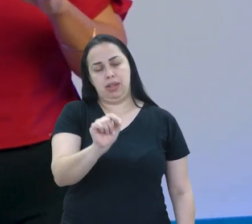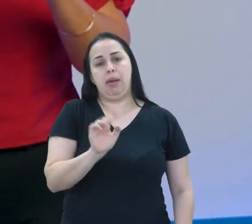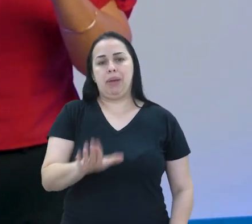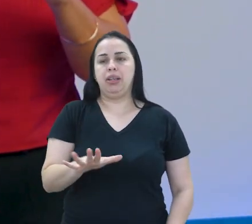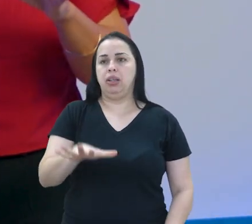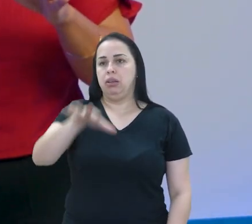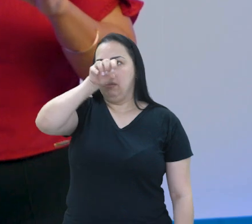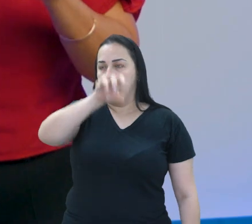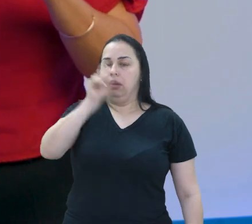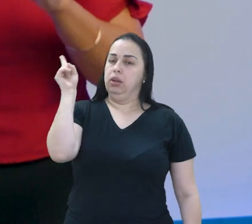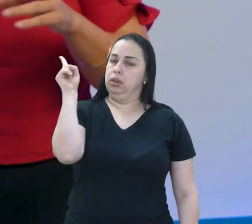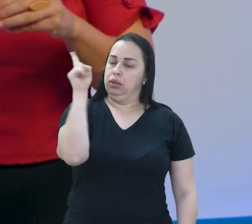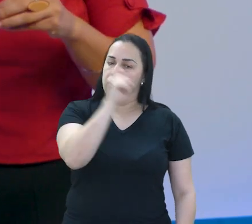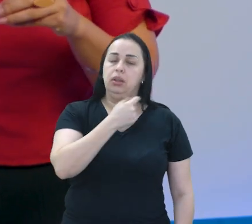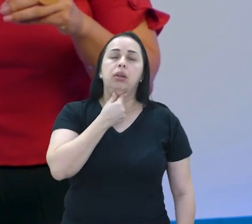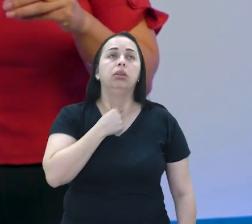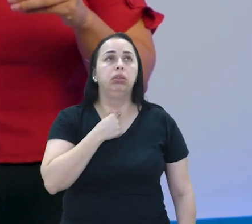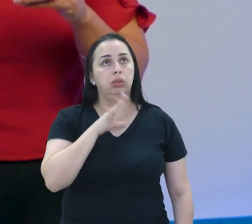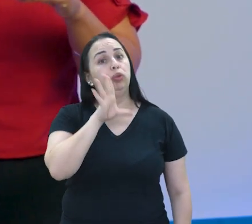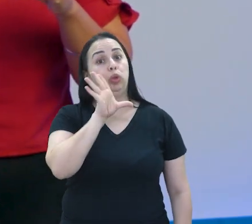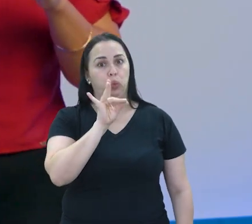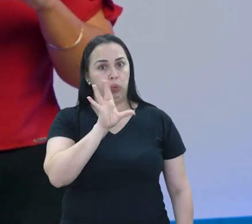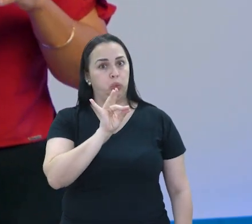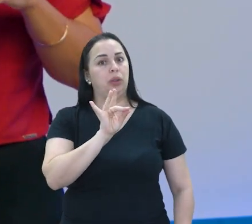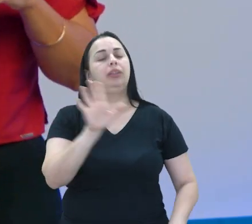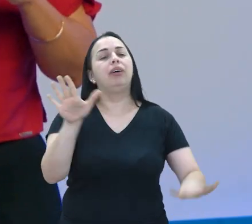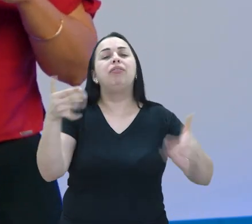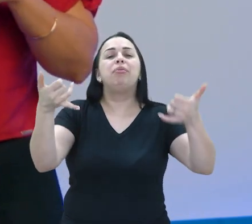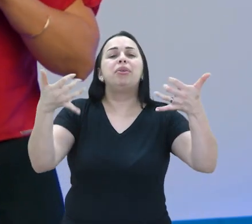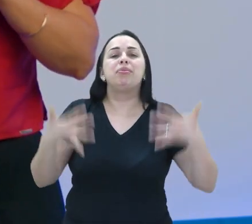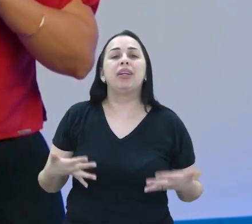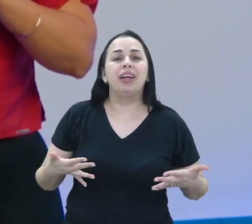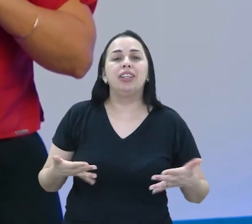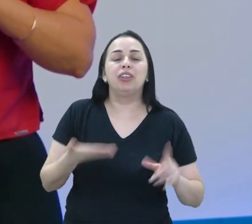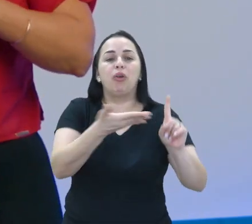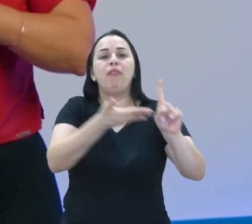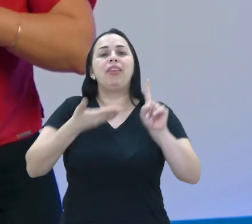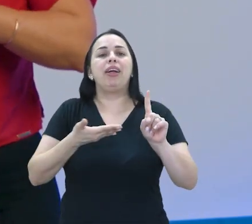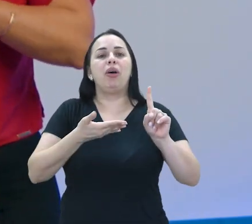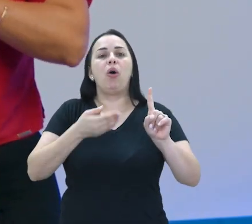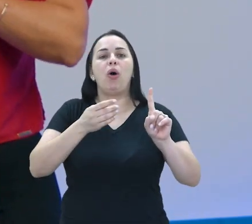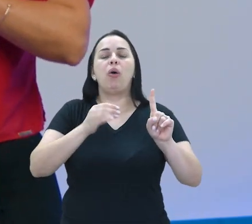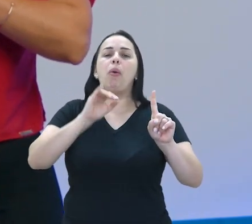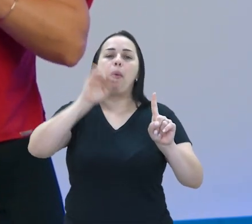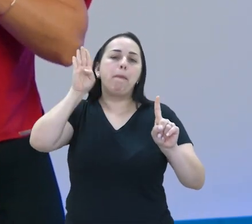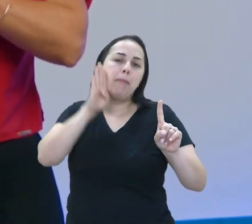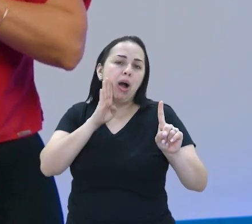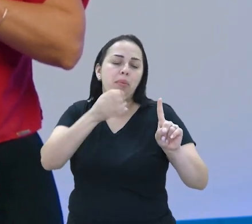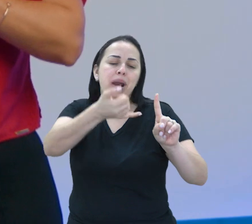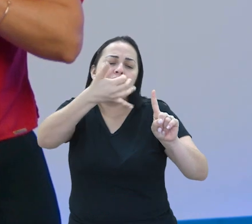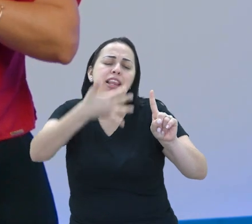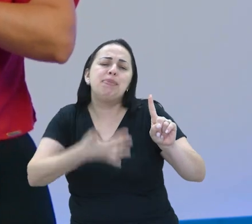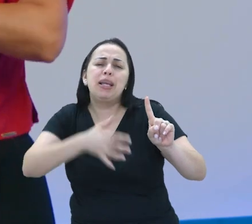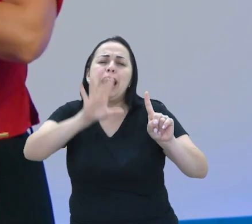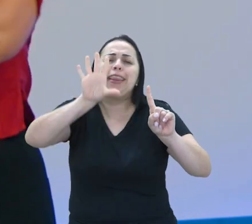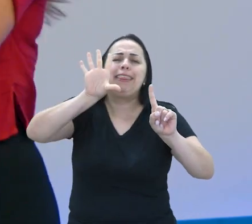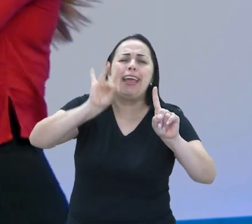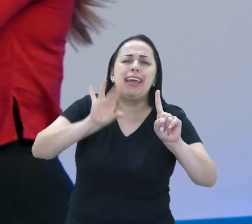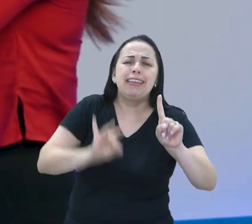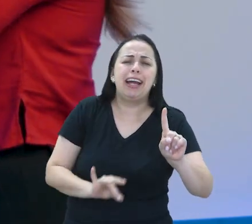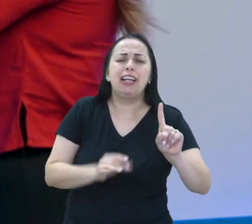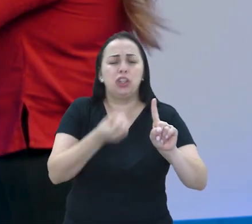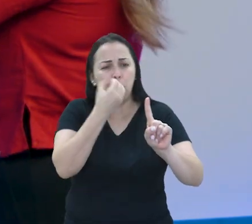mas está difícil respirar, a garganta seca. Então vamos fazer o seguinte, vamos chamar o repórter Paulo Ricardo para essa conversa. E